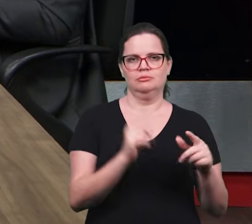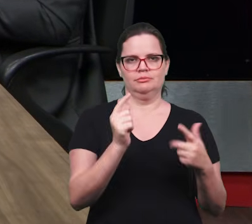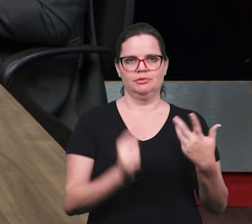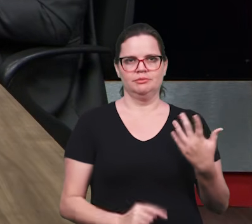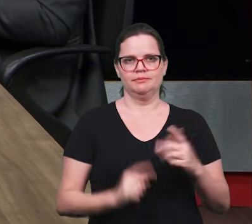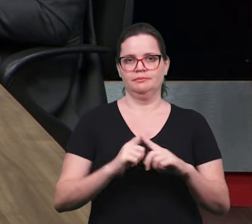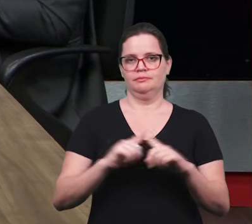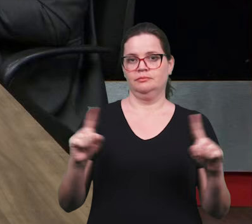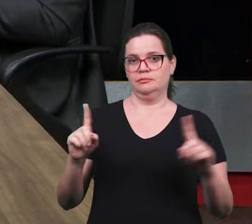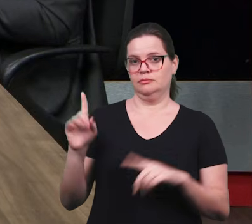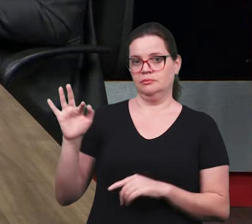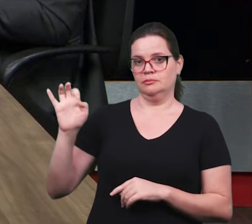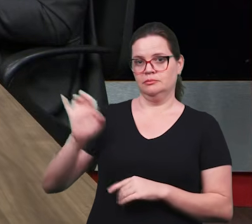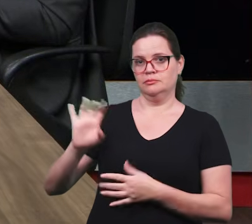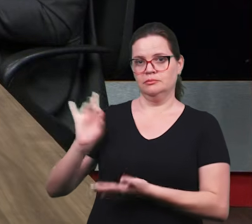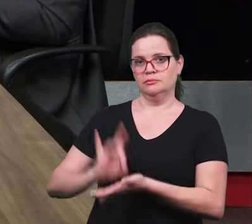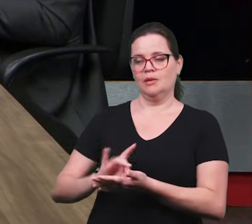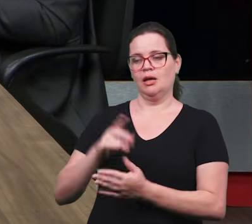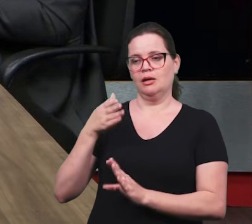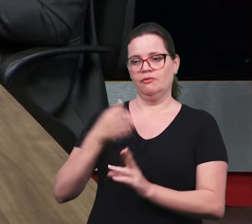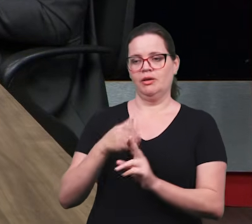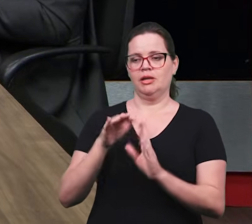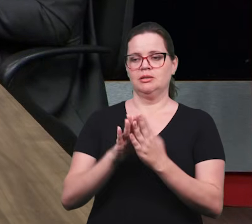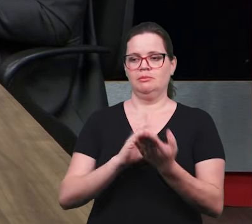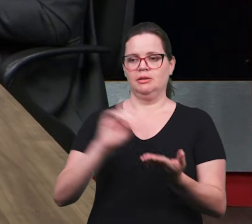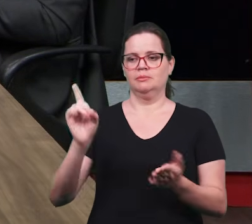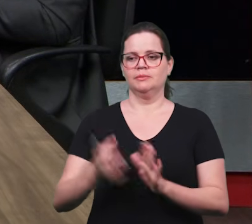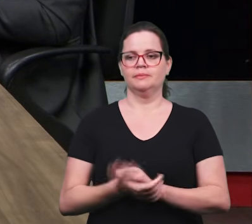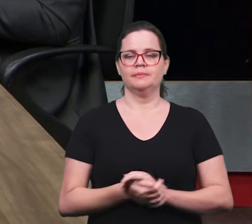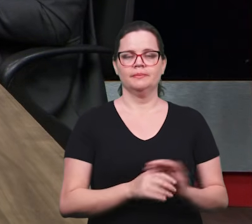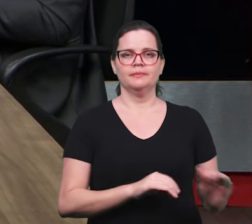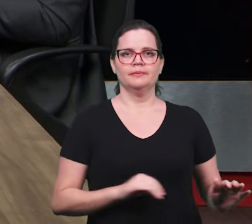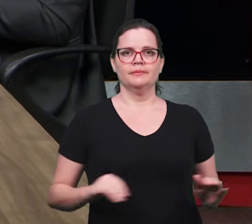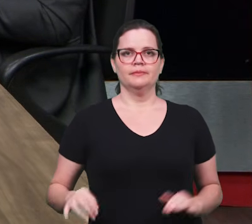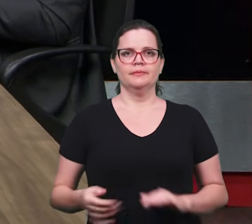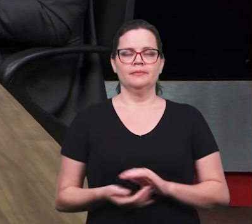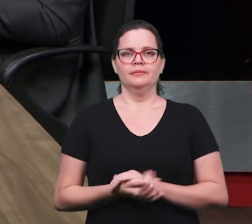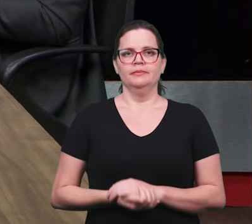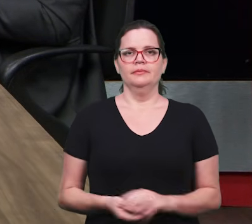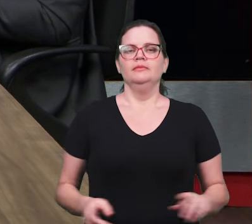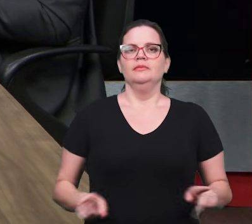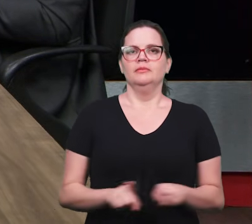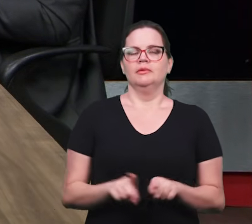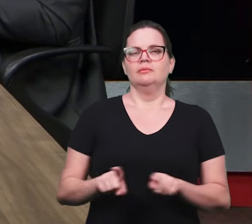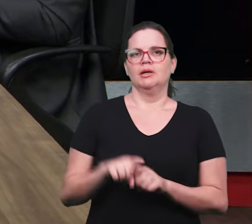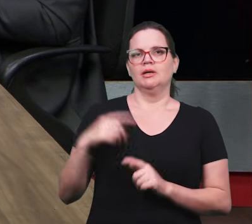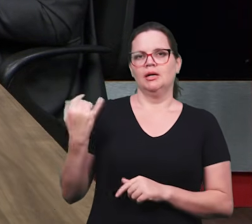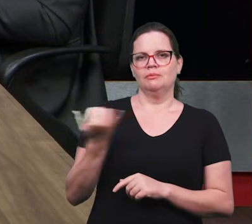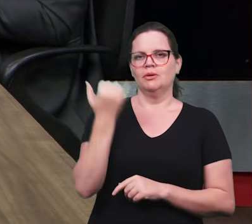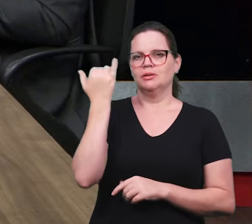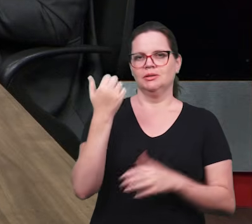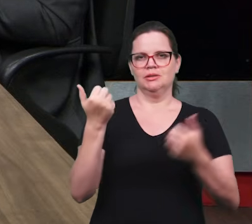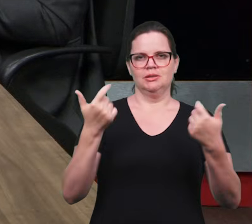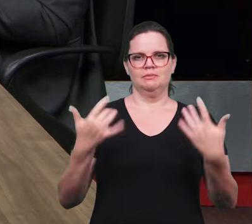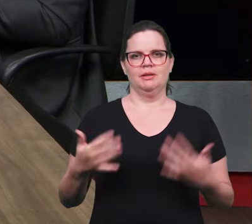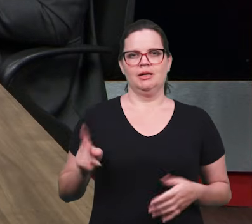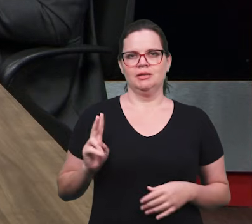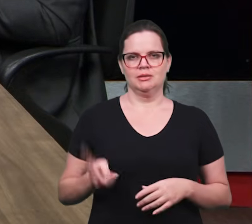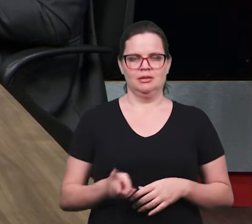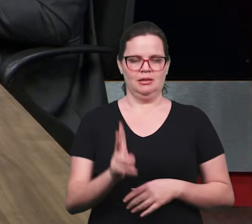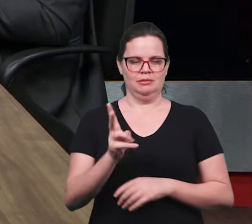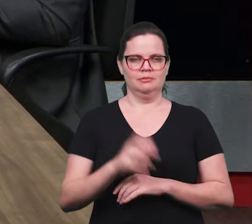monte. Mas a fé verdadeira é aquela que está descrita na palavra de Deus. Exato. E é importante sempre deixar isso claro, né, pastor Tiago?